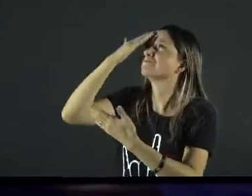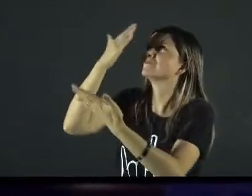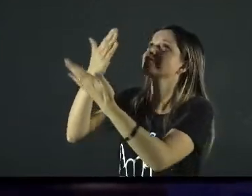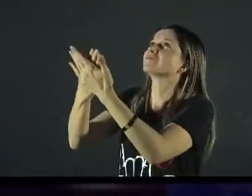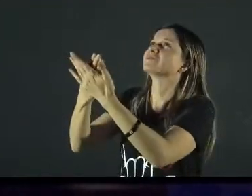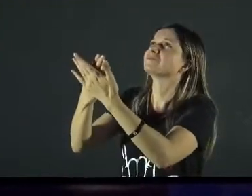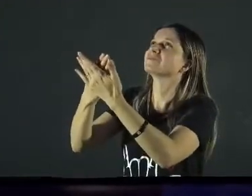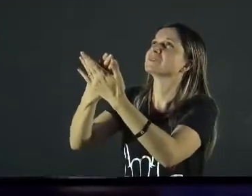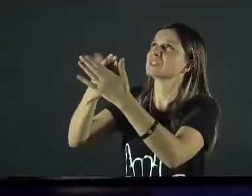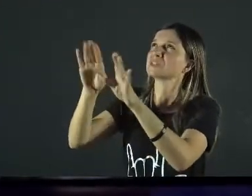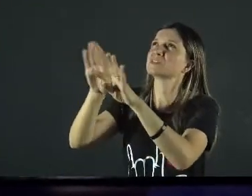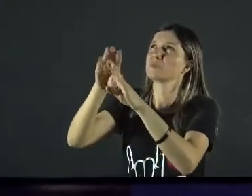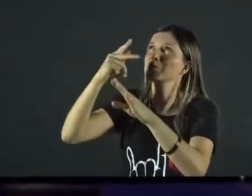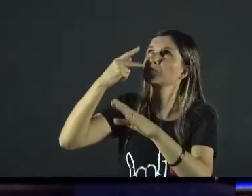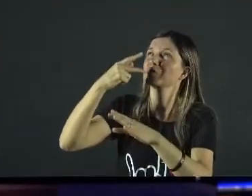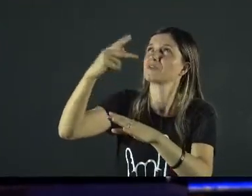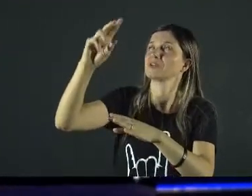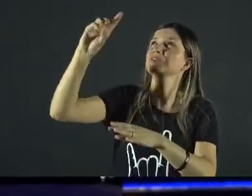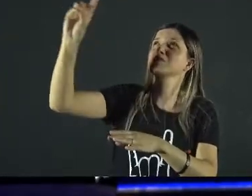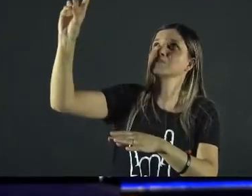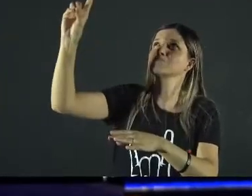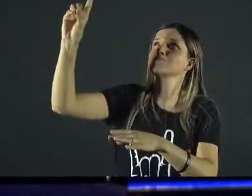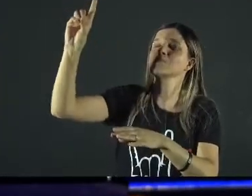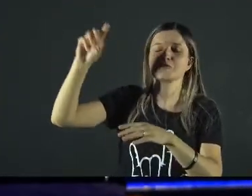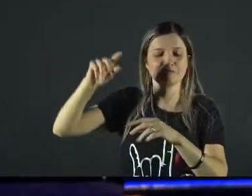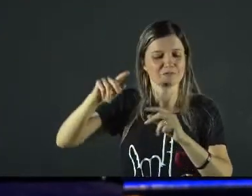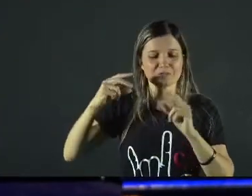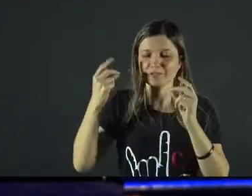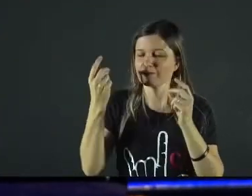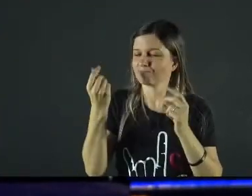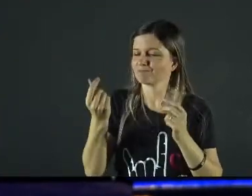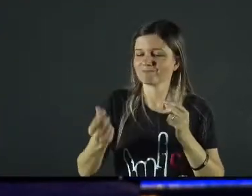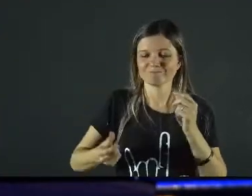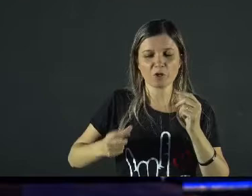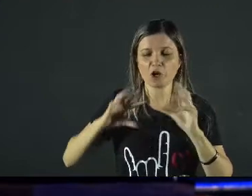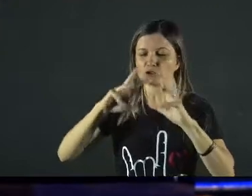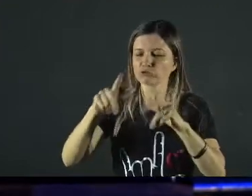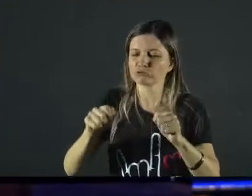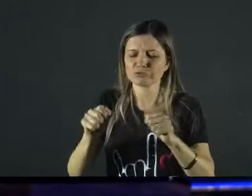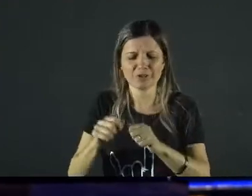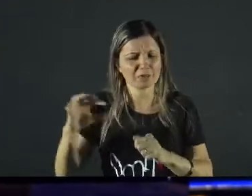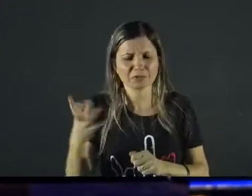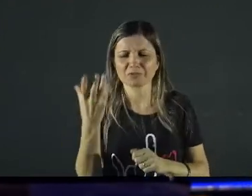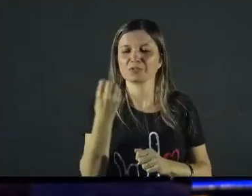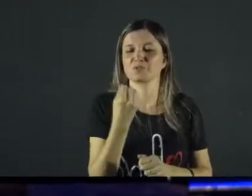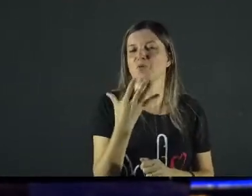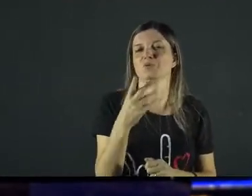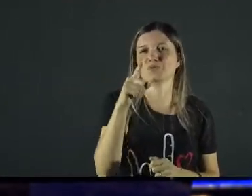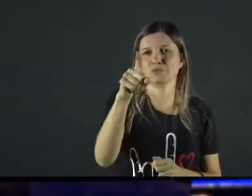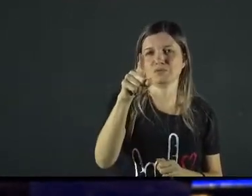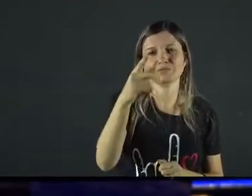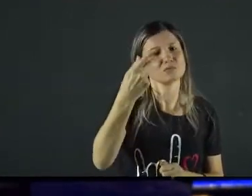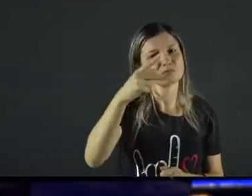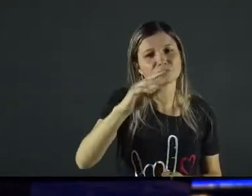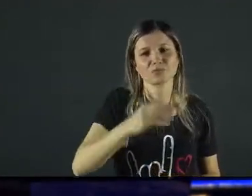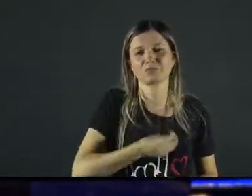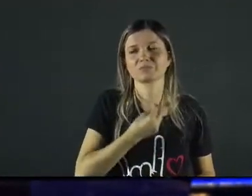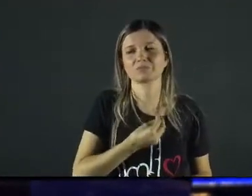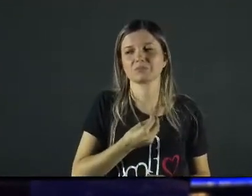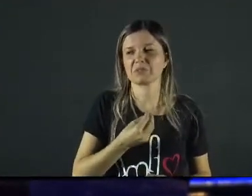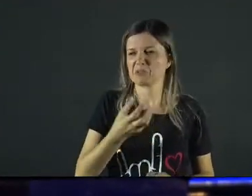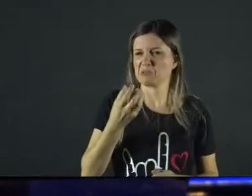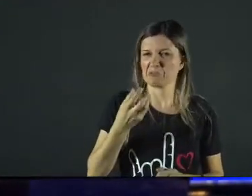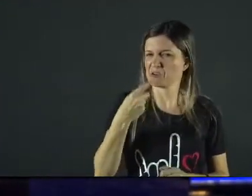seus profetas, e você vai prosperar, tudo vai dar certo na sua vida. Nunca bata de frente